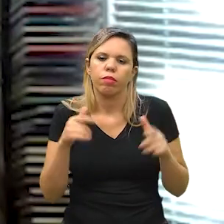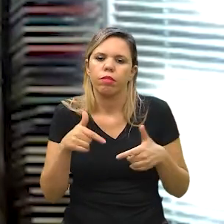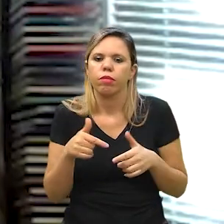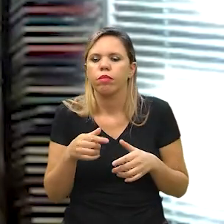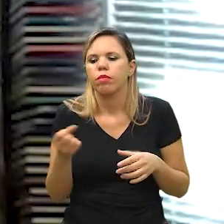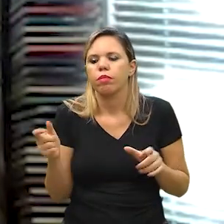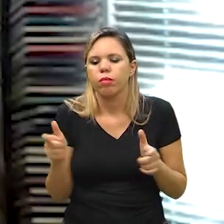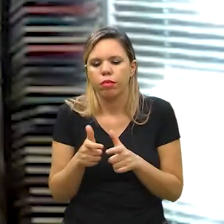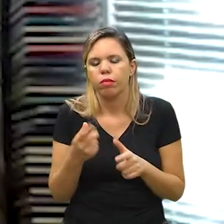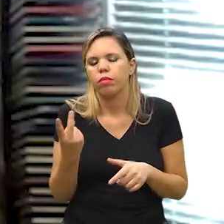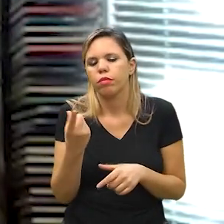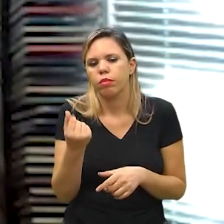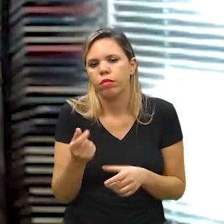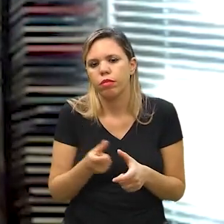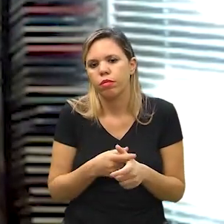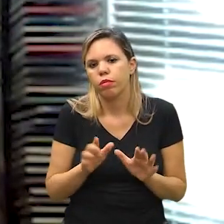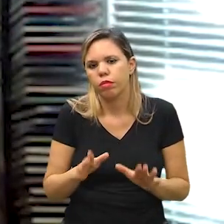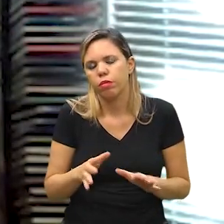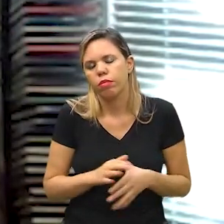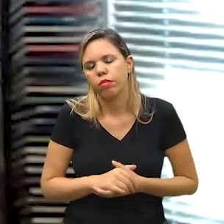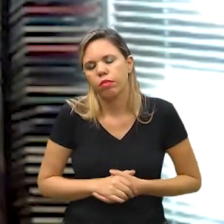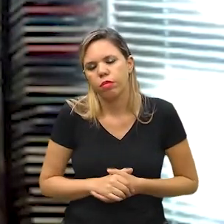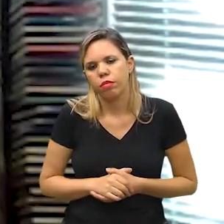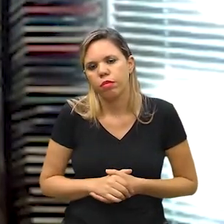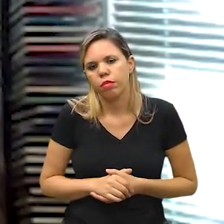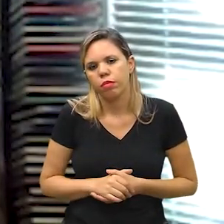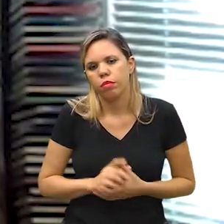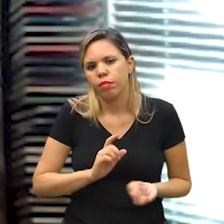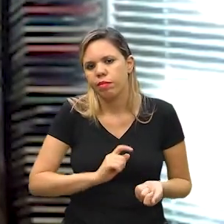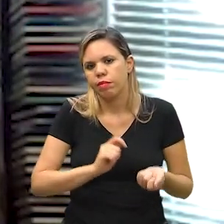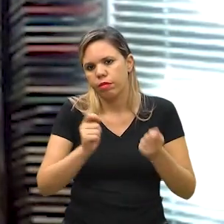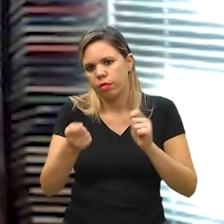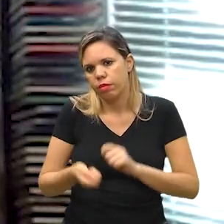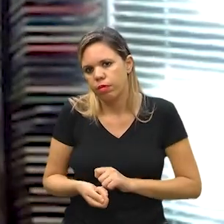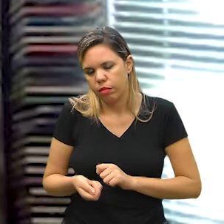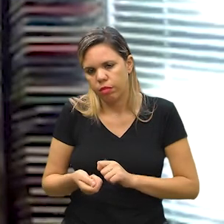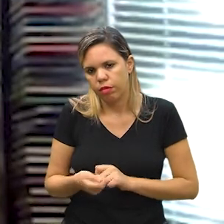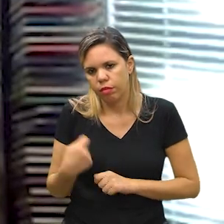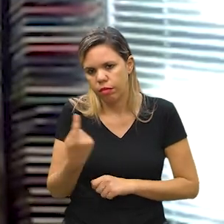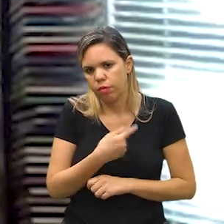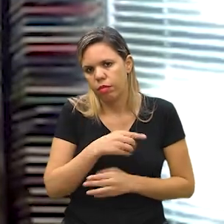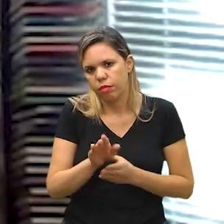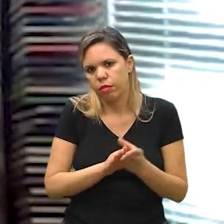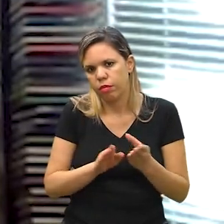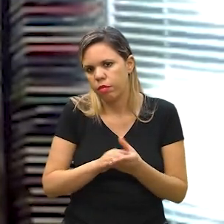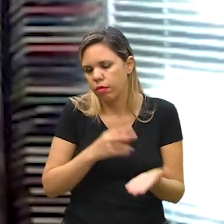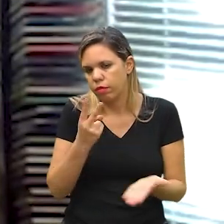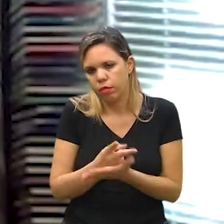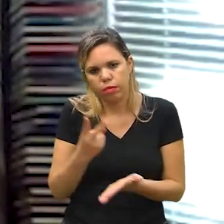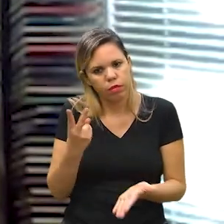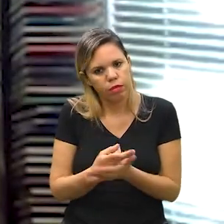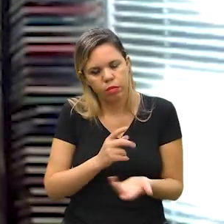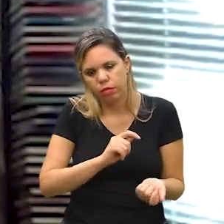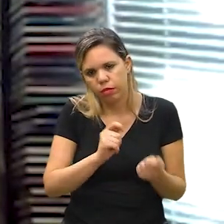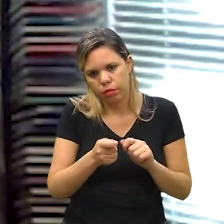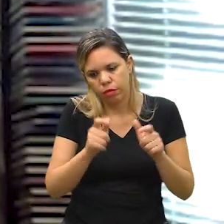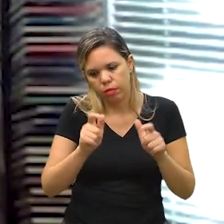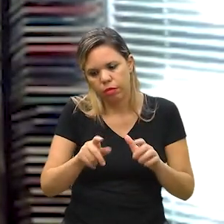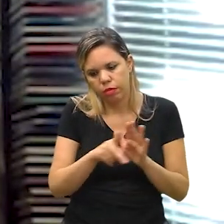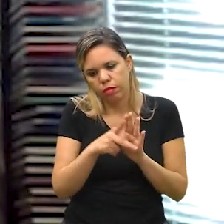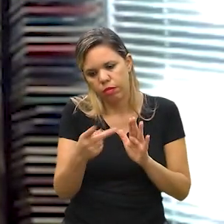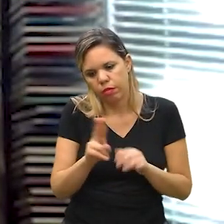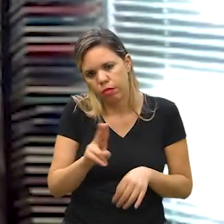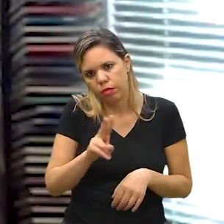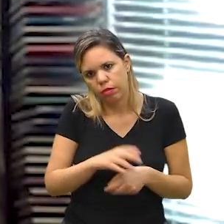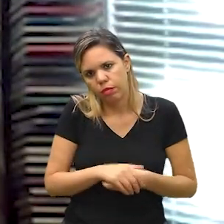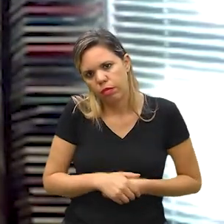da redução de custos, né? Mas a adequação, a nossa orientação é sempre da adequação do